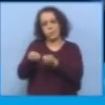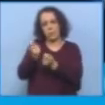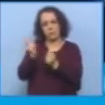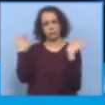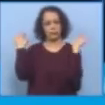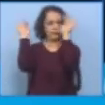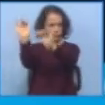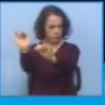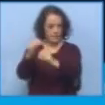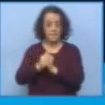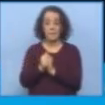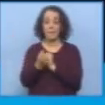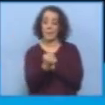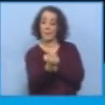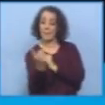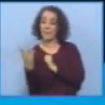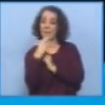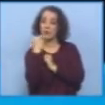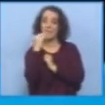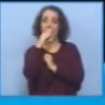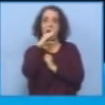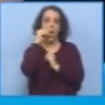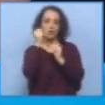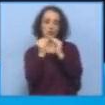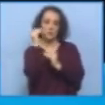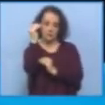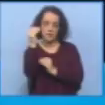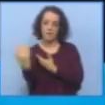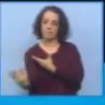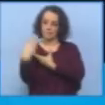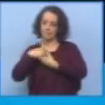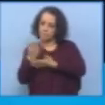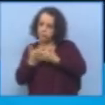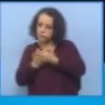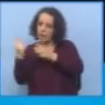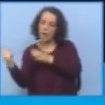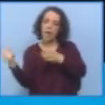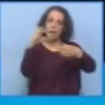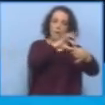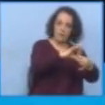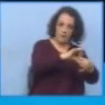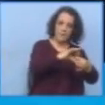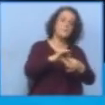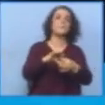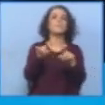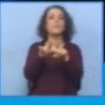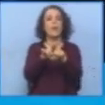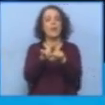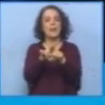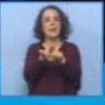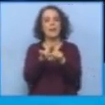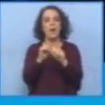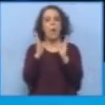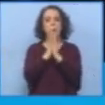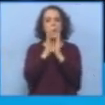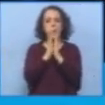em relação ao que me perguntava há pouco, era um bocadinho isso, quer dizer, nós tínhamos em cada paróquia,